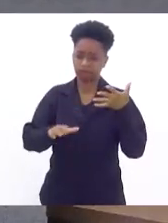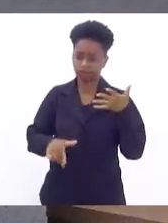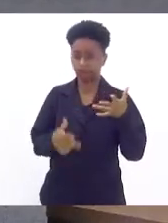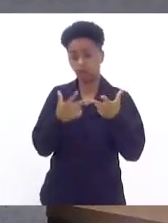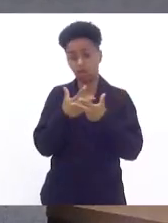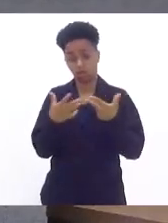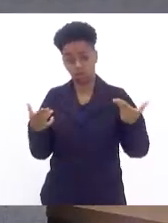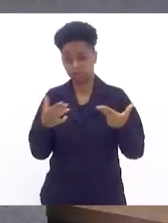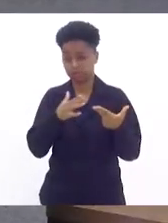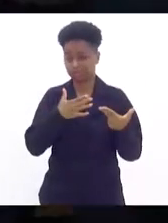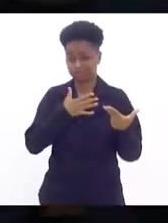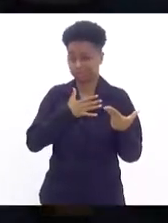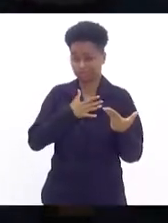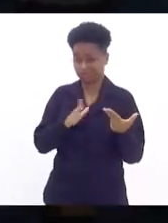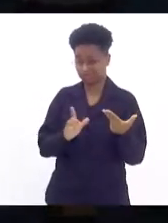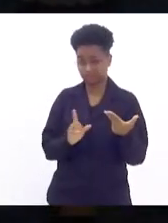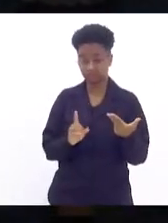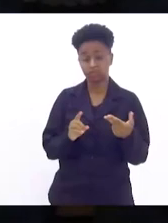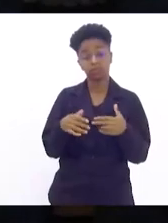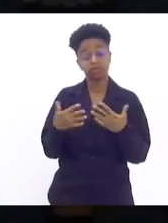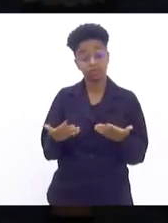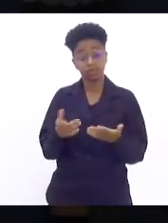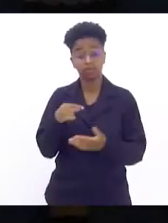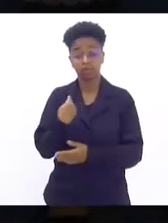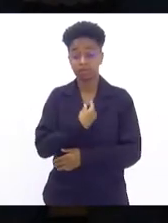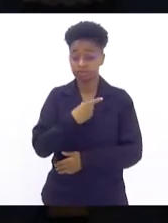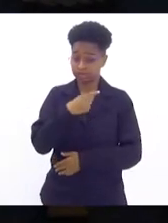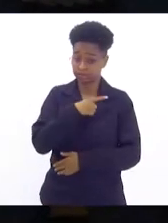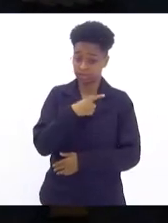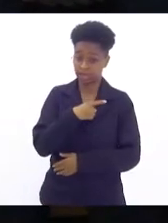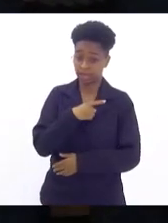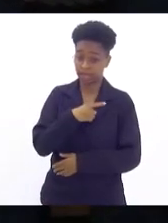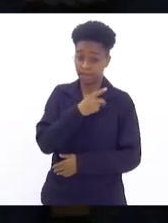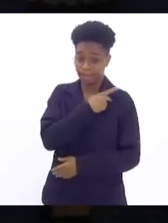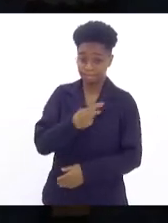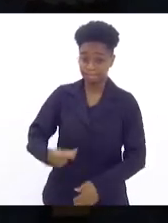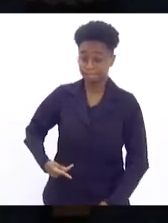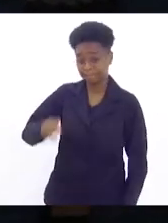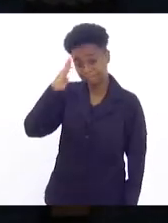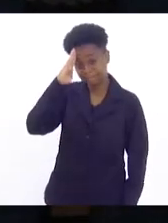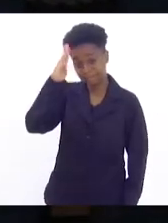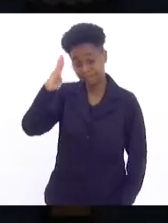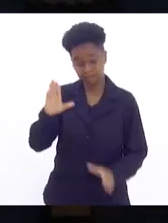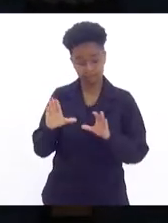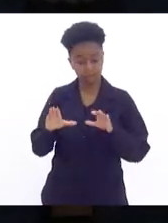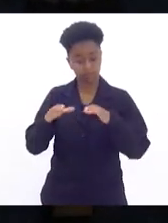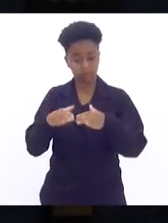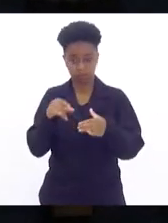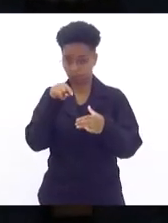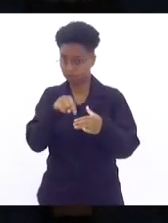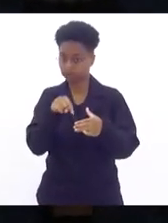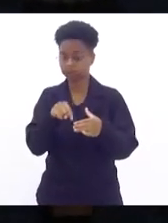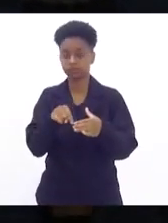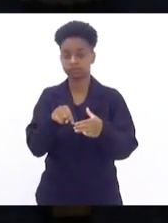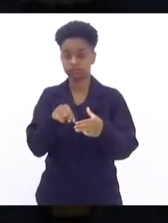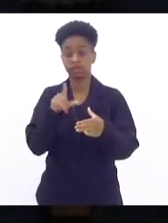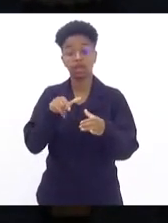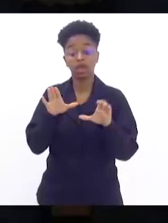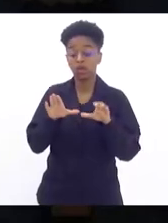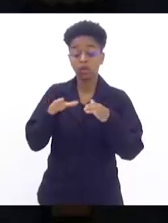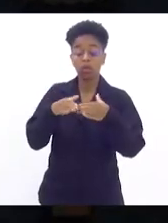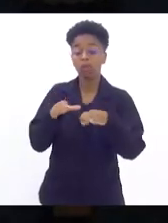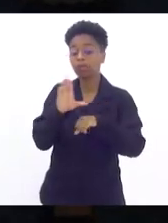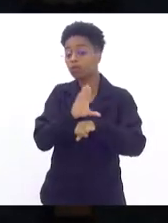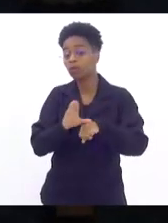e é comigo a gente tem o presidente da principal comissão que a comissão de